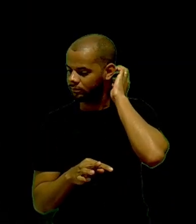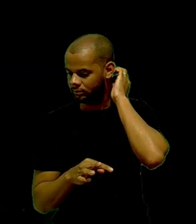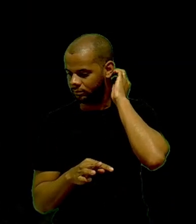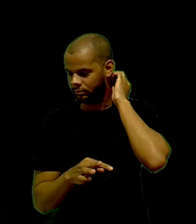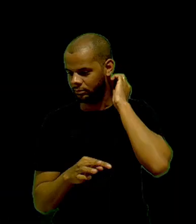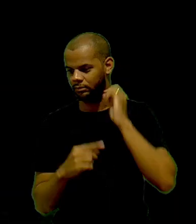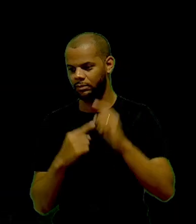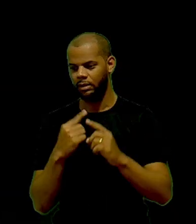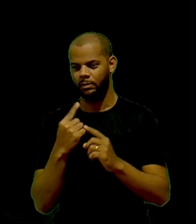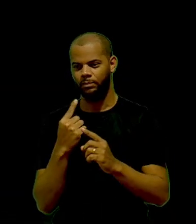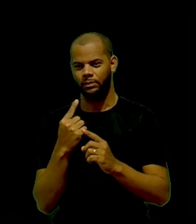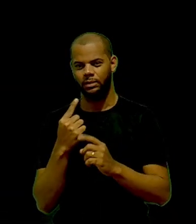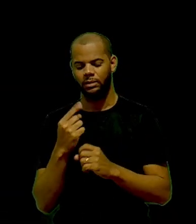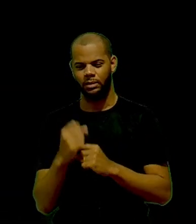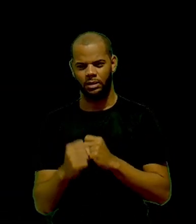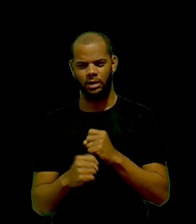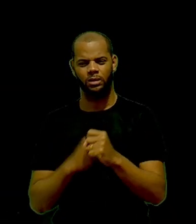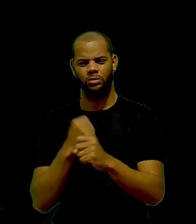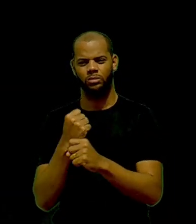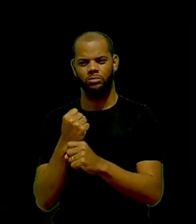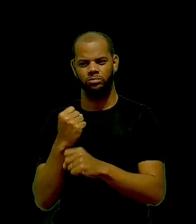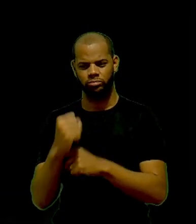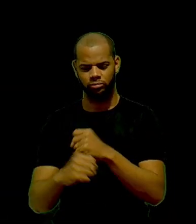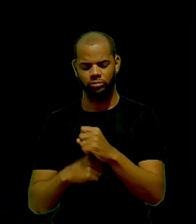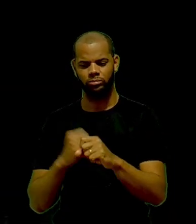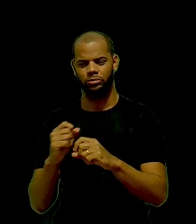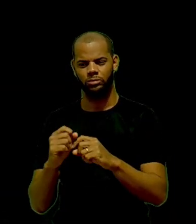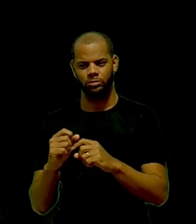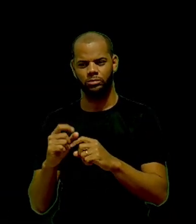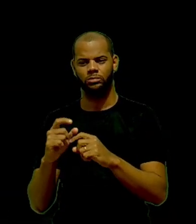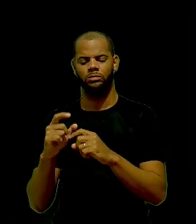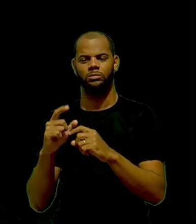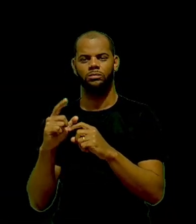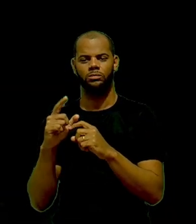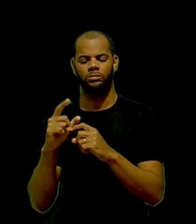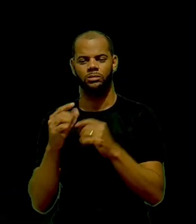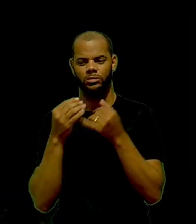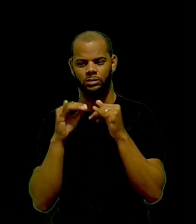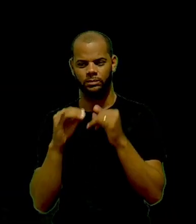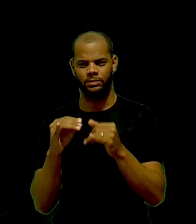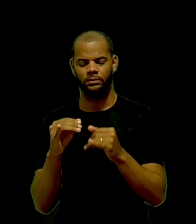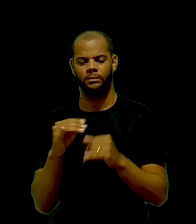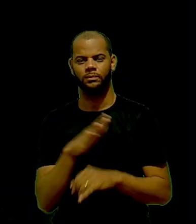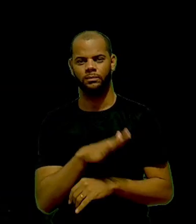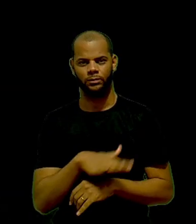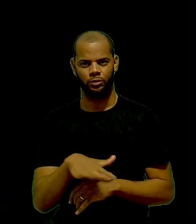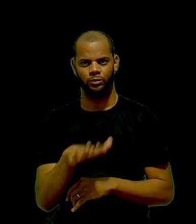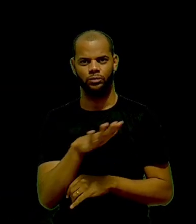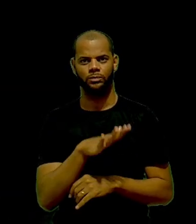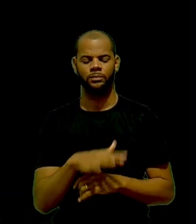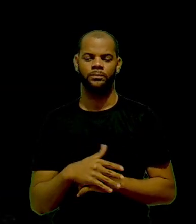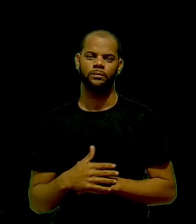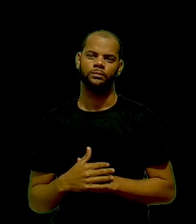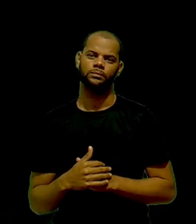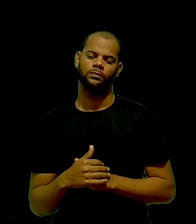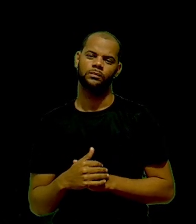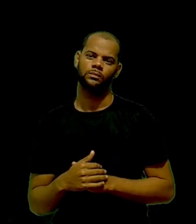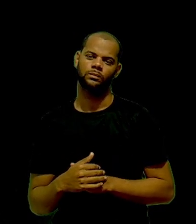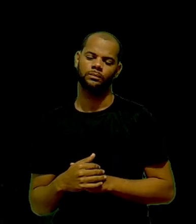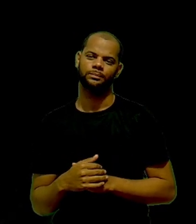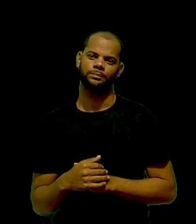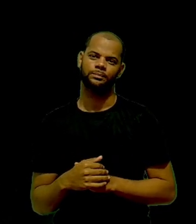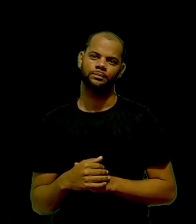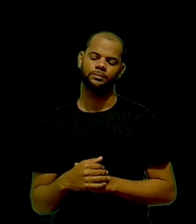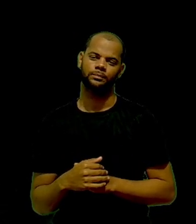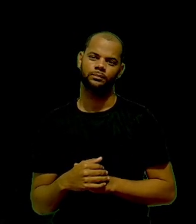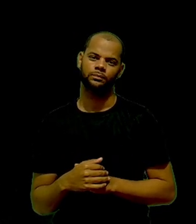tem uma redução, tem um aumento nessa taxa. Ainda é uma energia subsidiada no país, né?